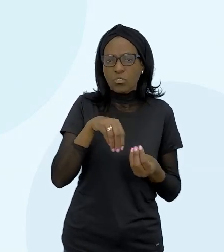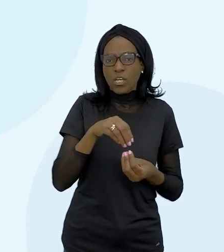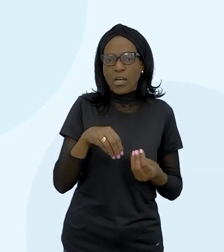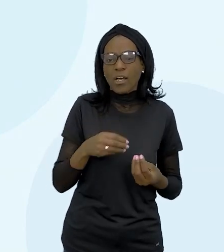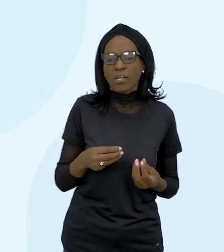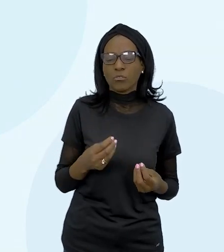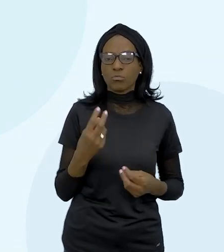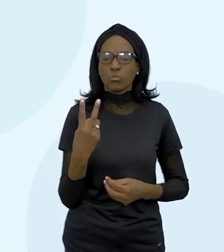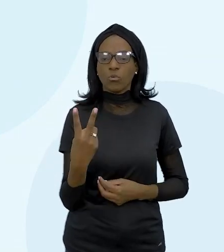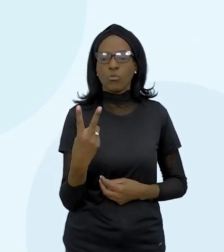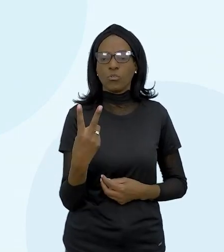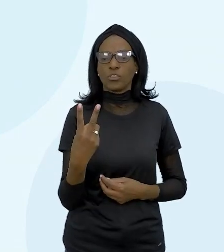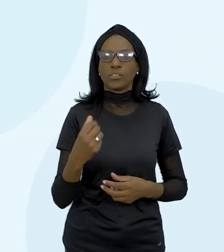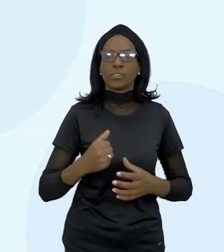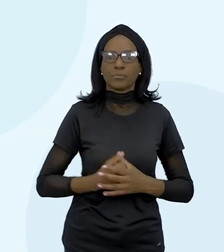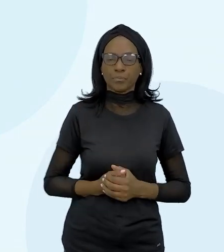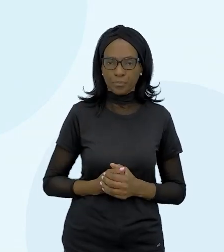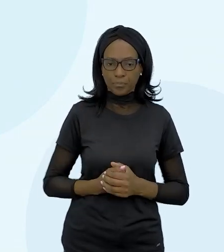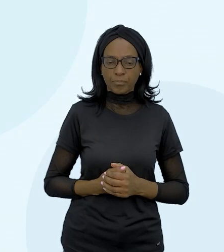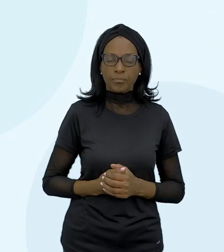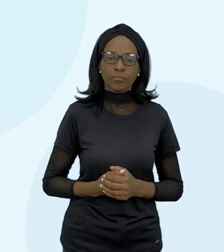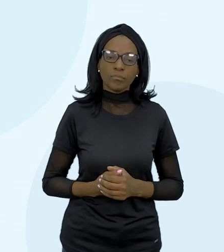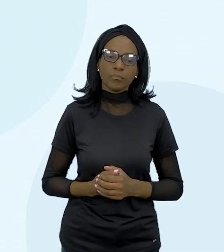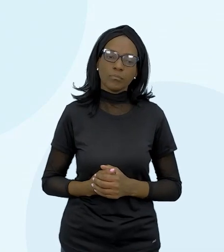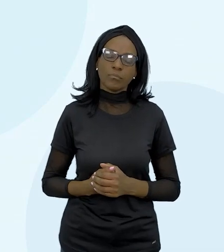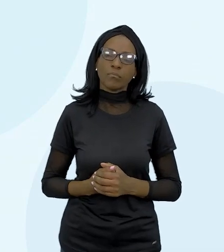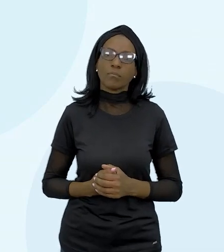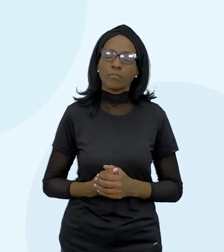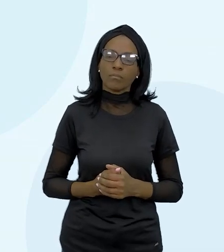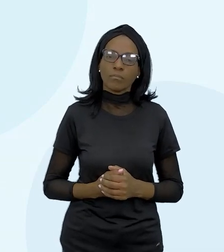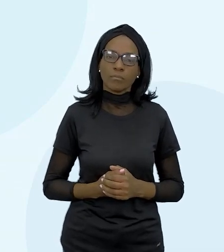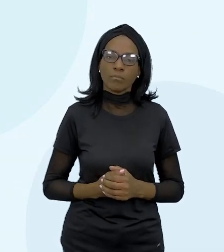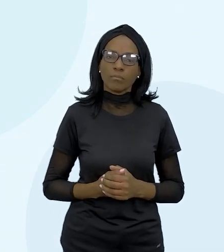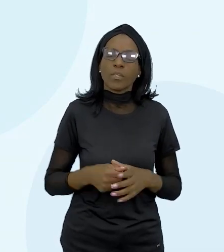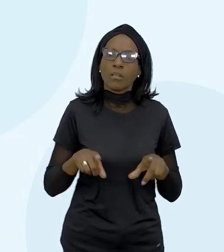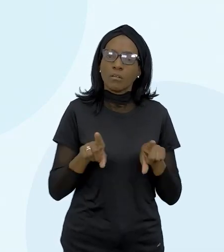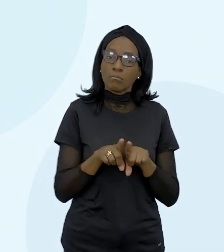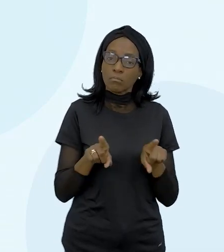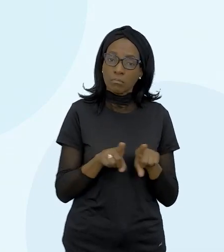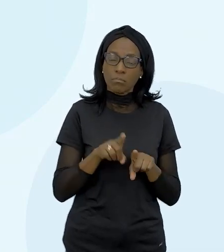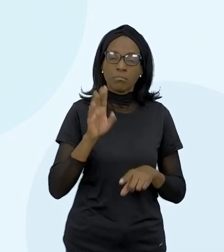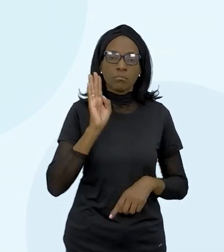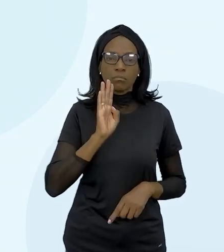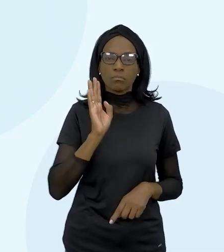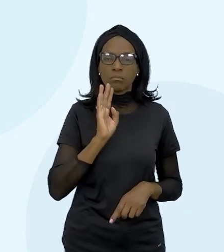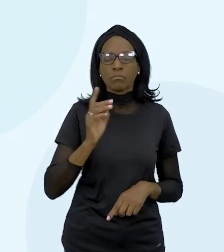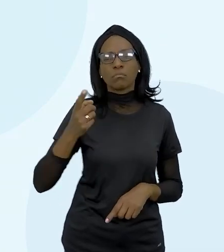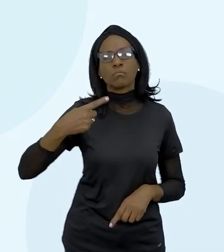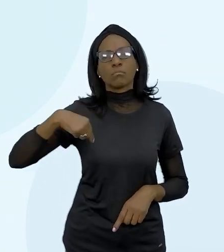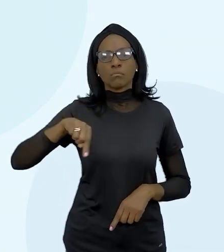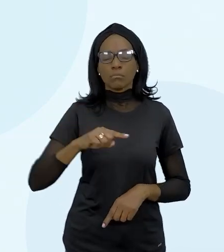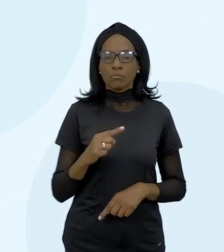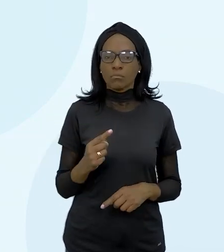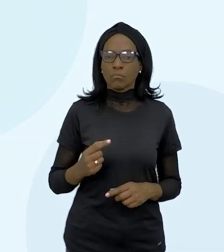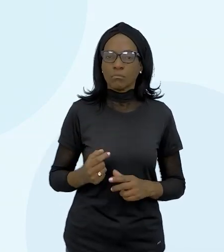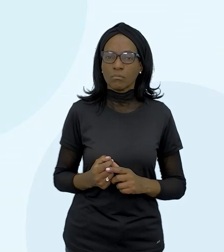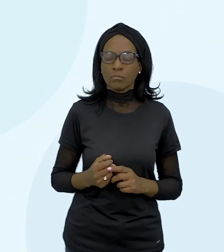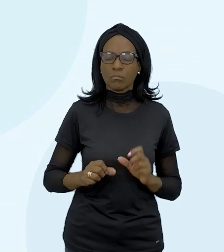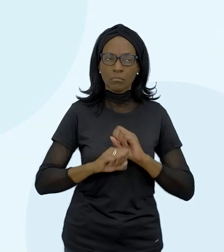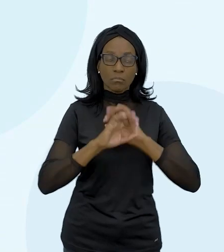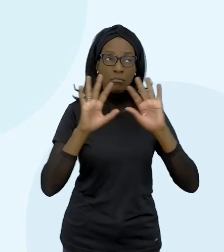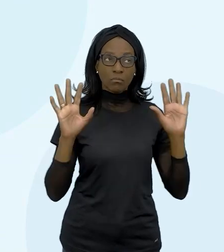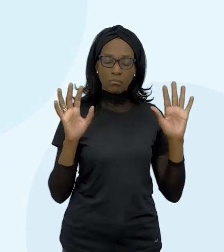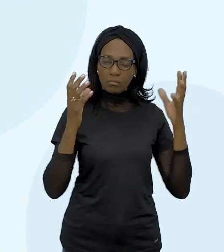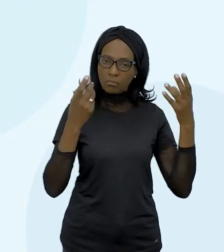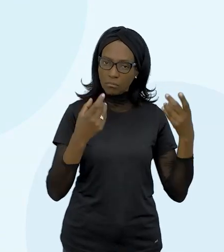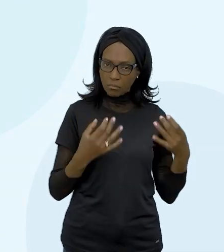está mesclado, misturado. E seria também interessante a gente